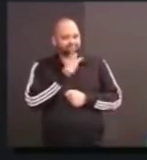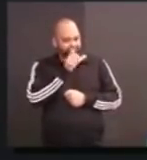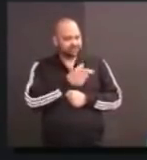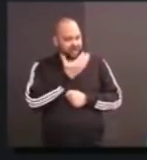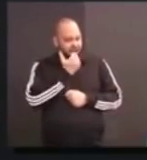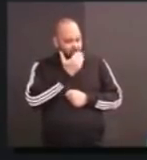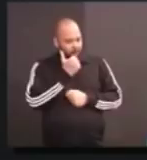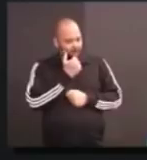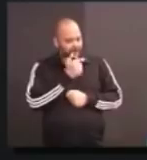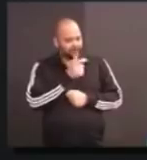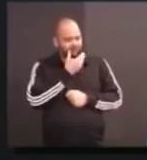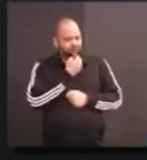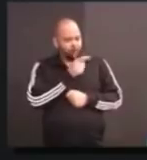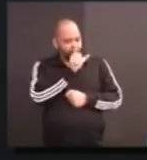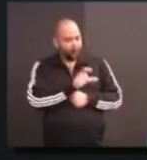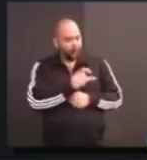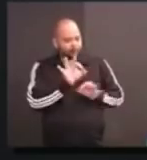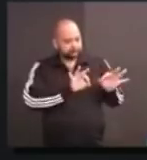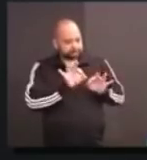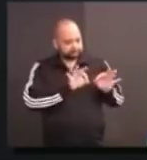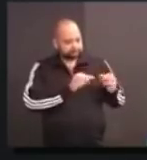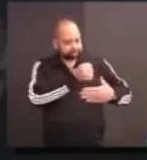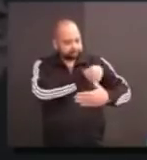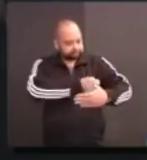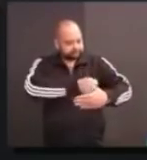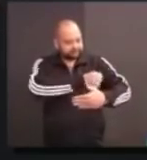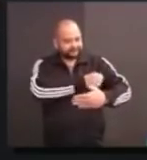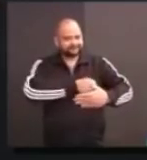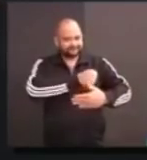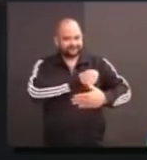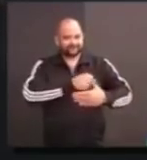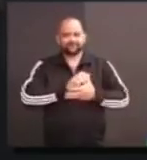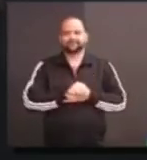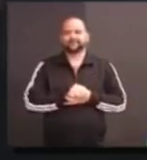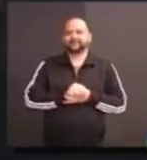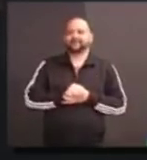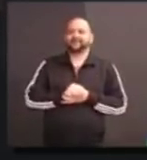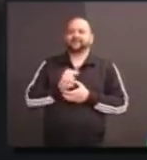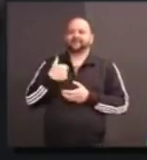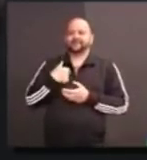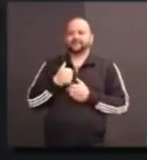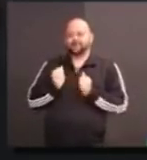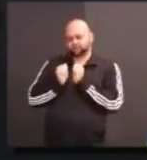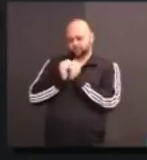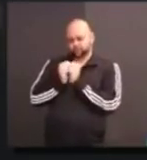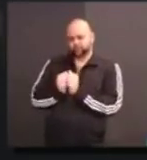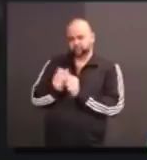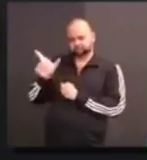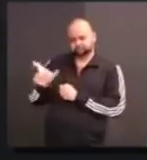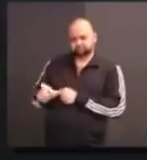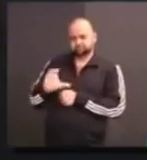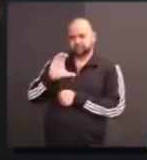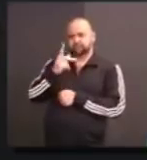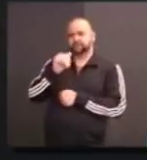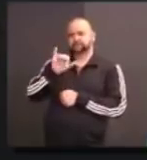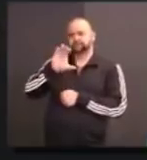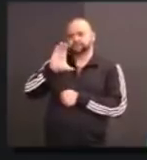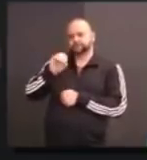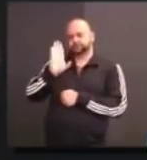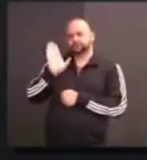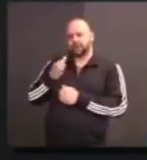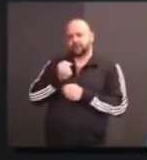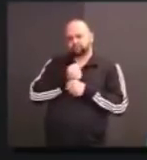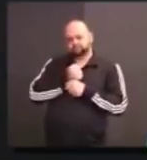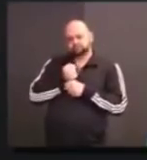comida que o Benedito fazia. E ele estava na companhia de Chico já há algum tempo.